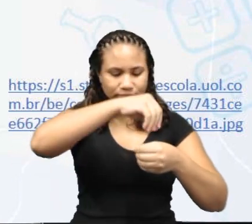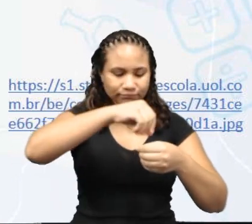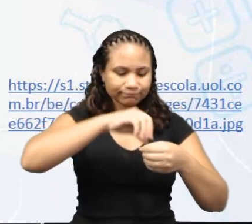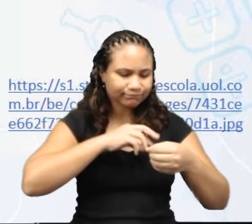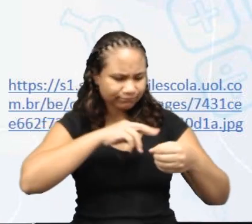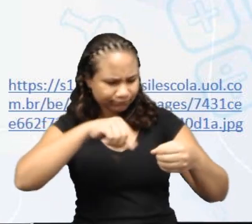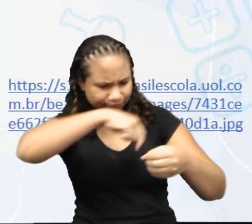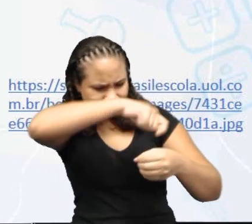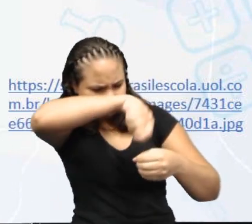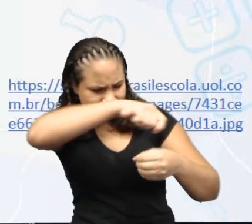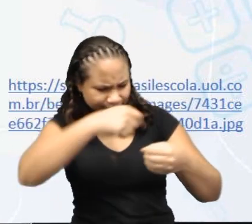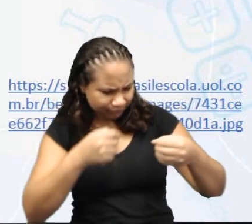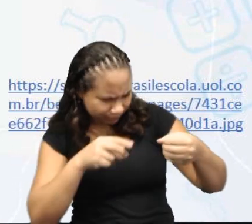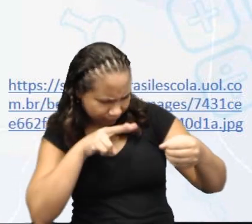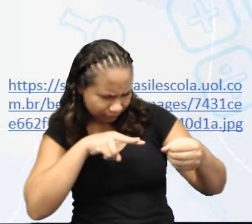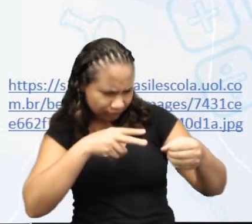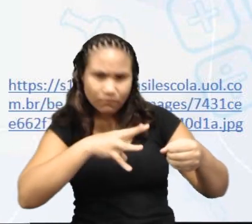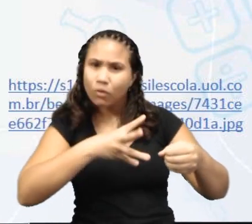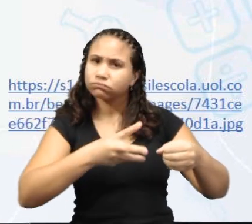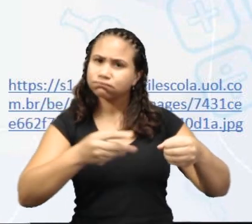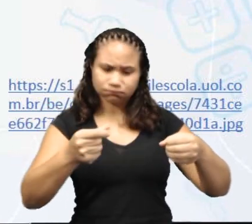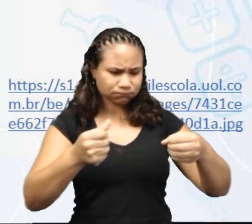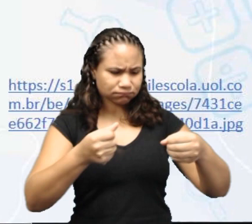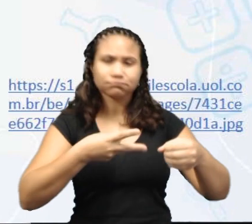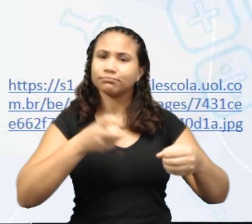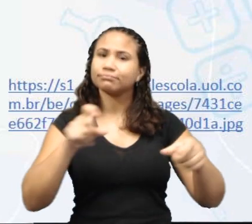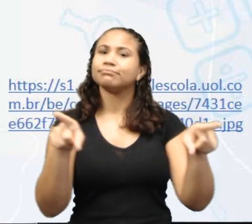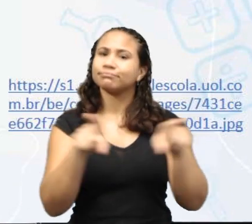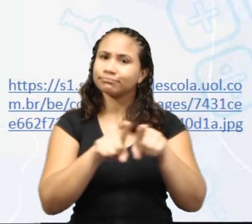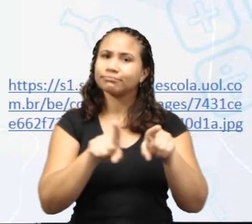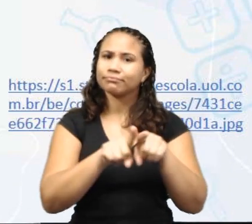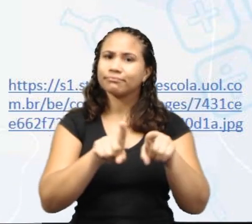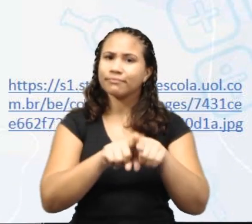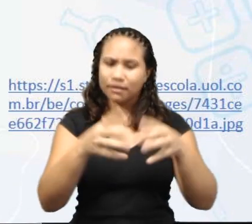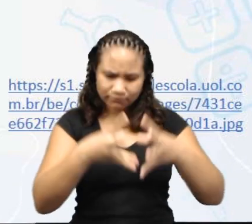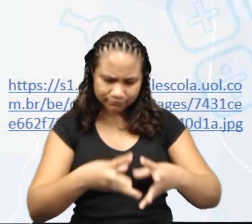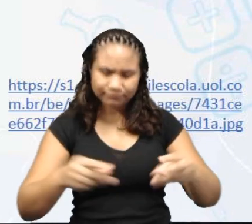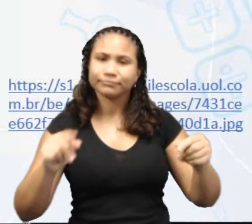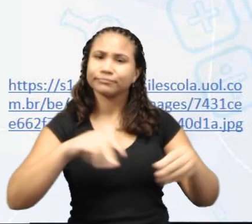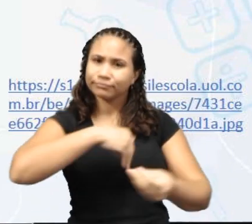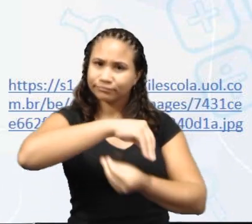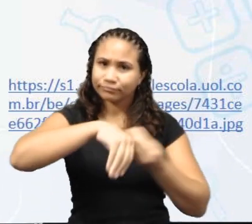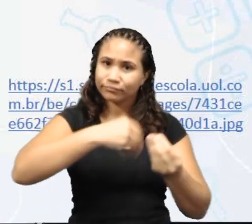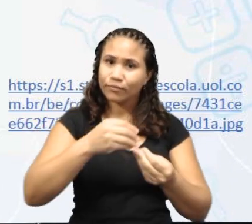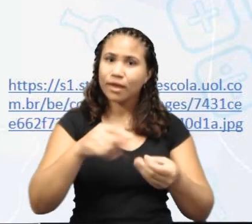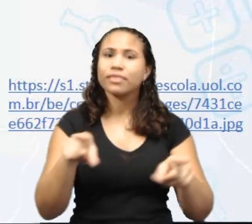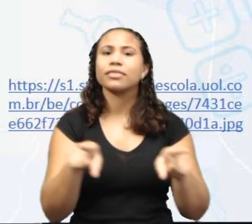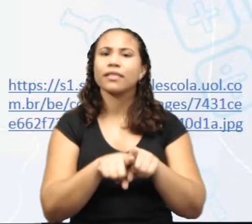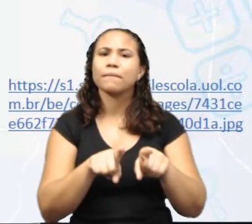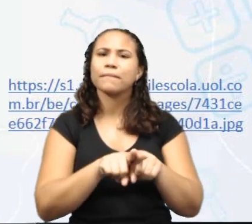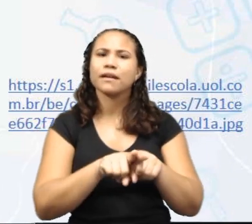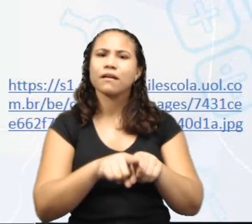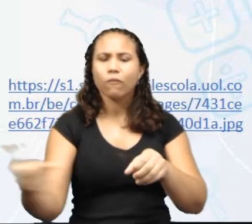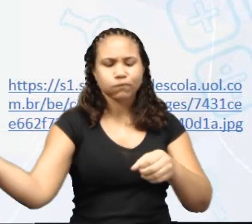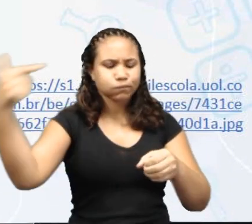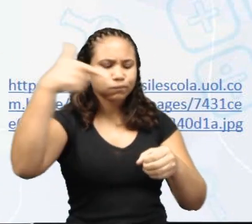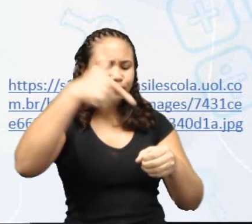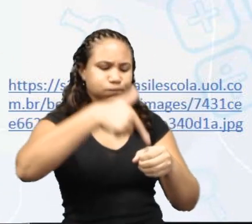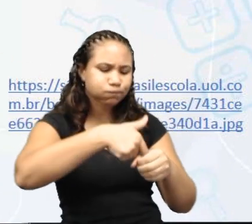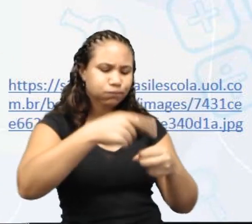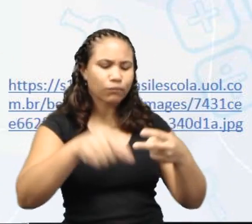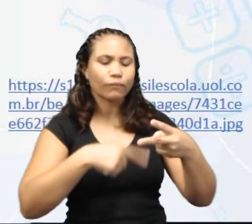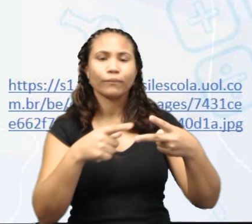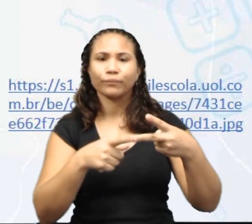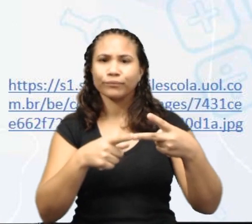consigo diferenciar os dois depois que eles já estão misturados. Uma outra mistura homogênea é a mistura de gasolina e etanol,